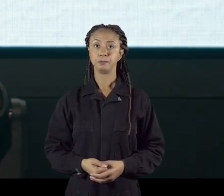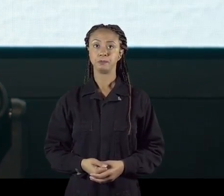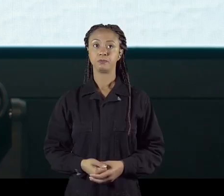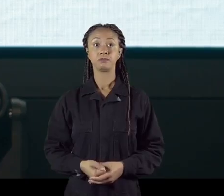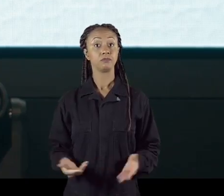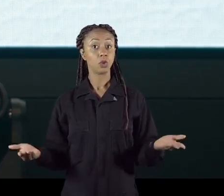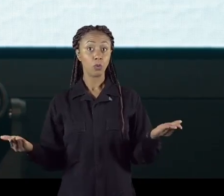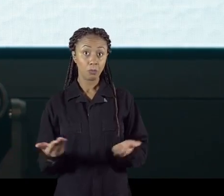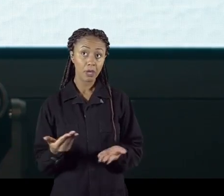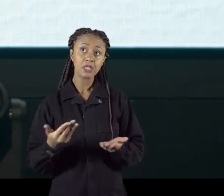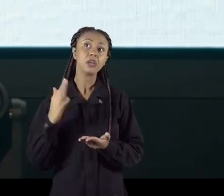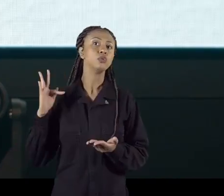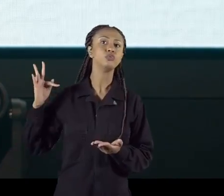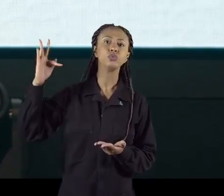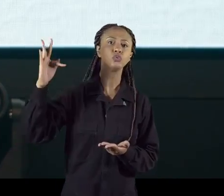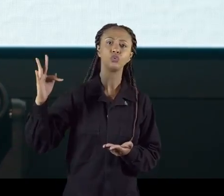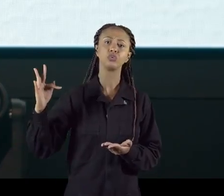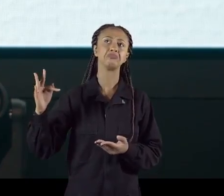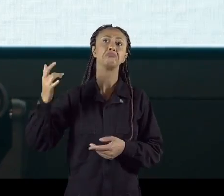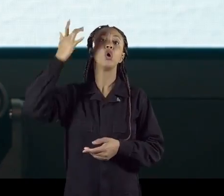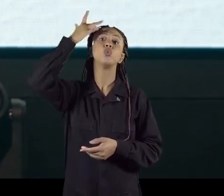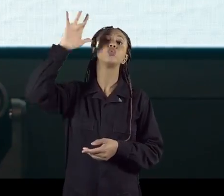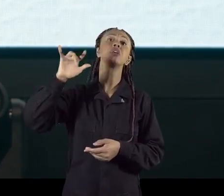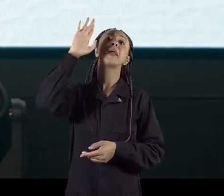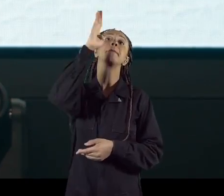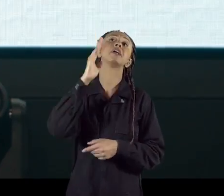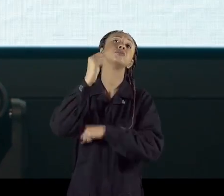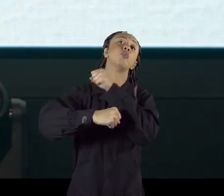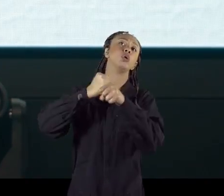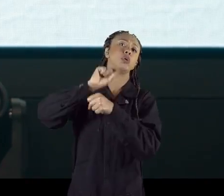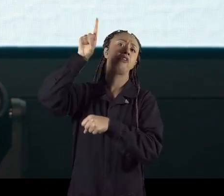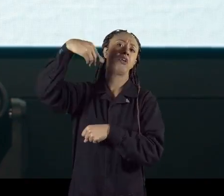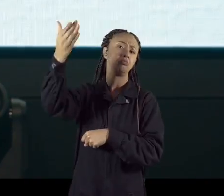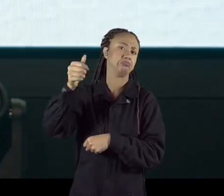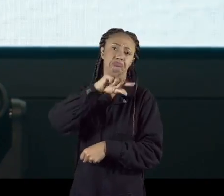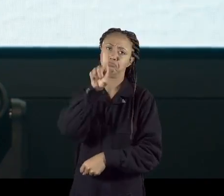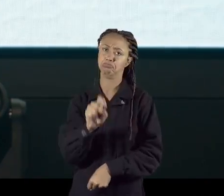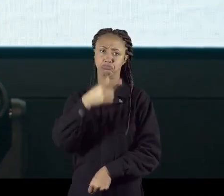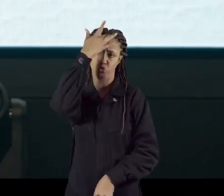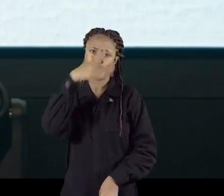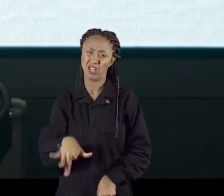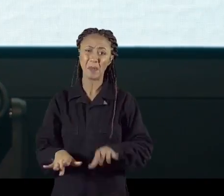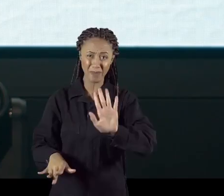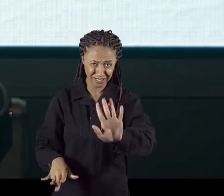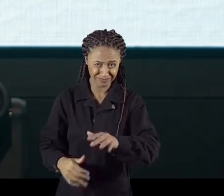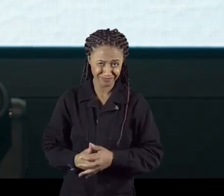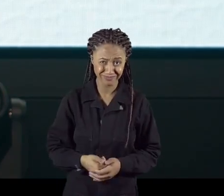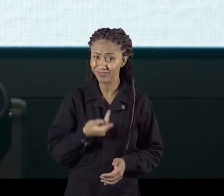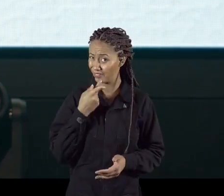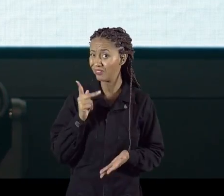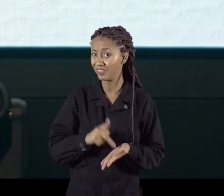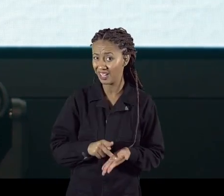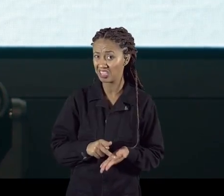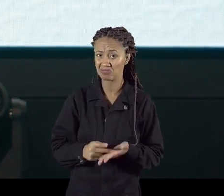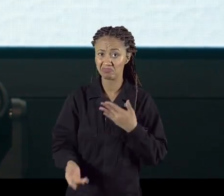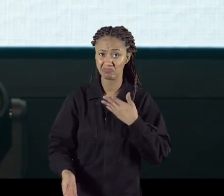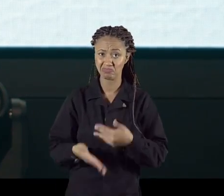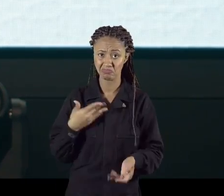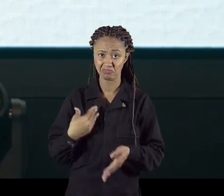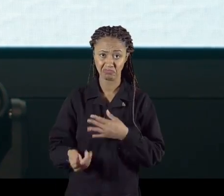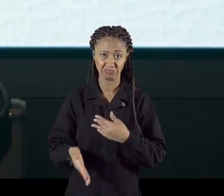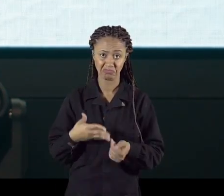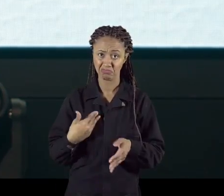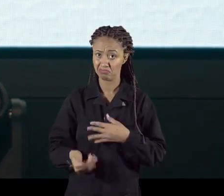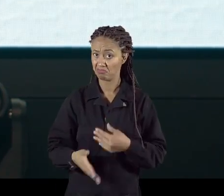e nem o presente nem o porvir não sei o que vai acontecer com o Brasil ano que vem e quer saber não faz